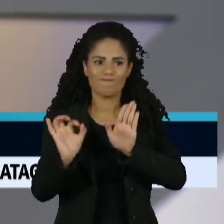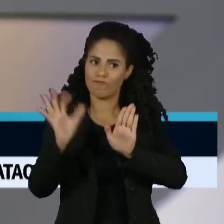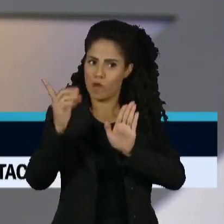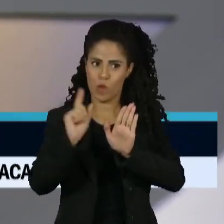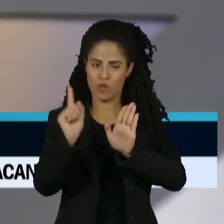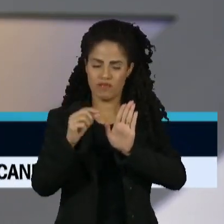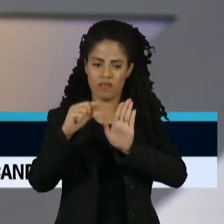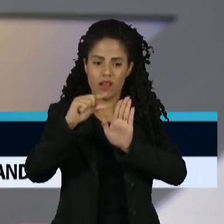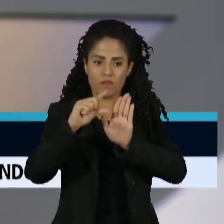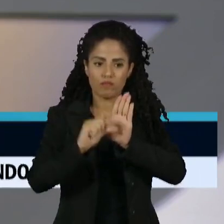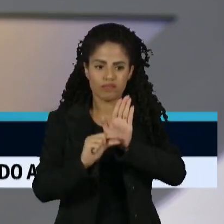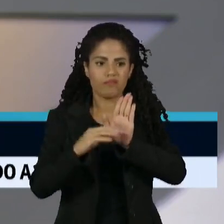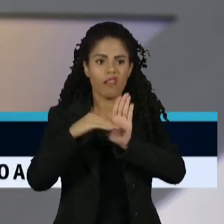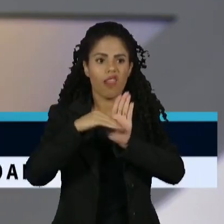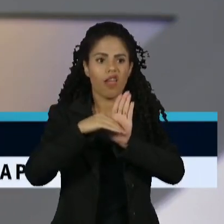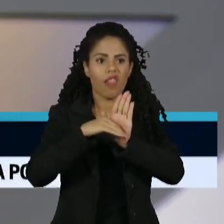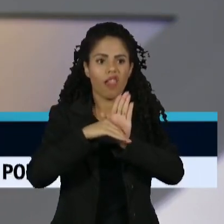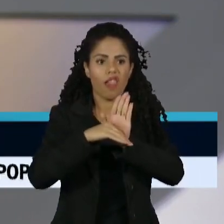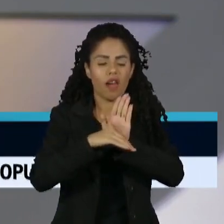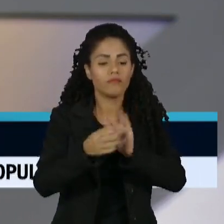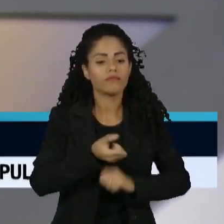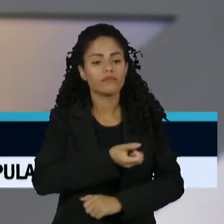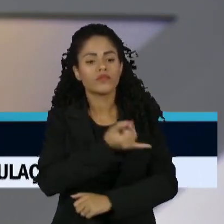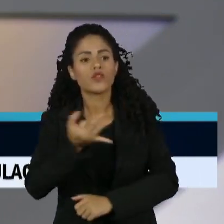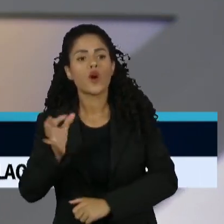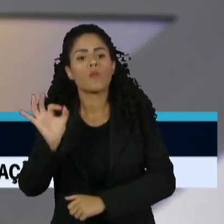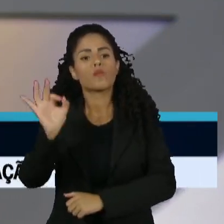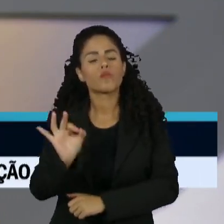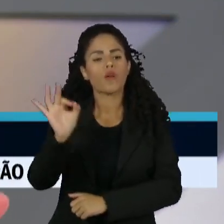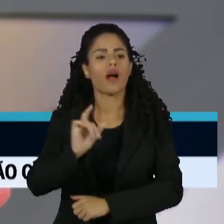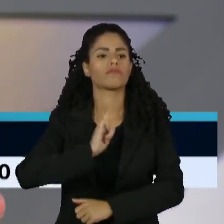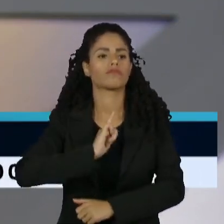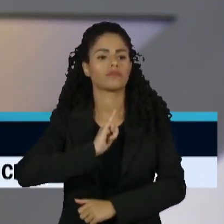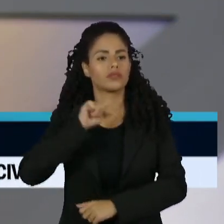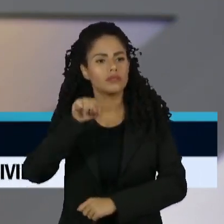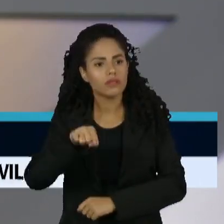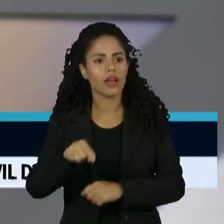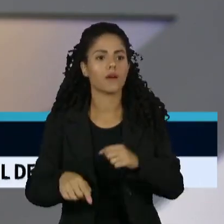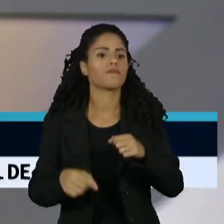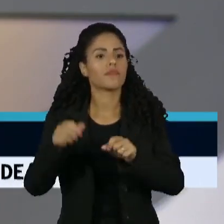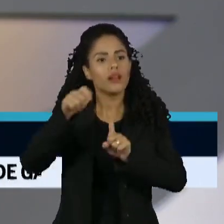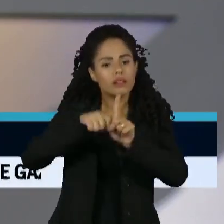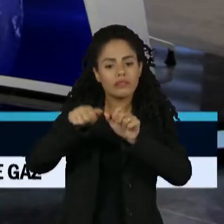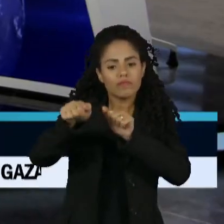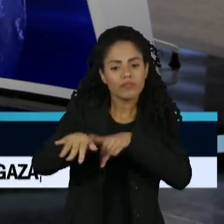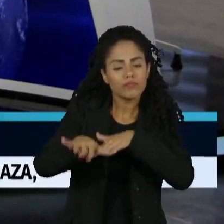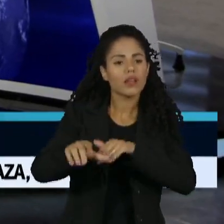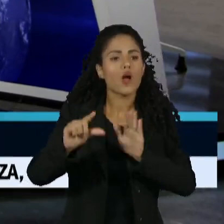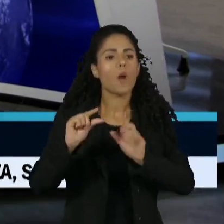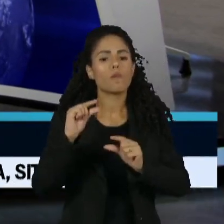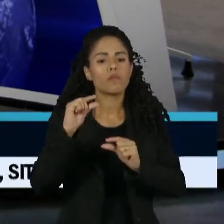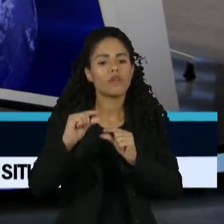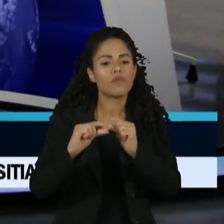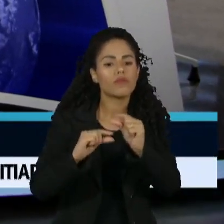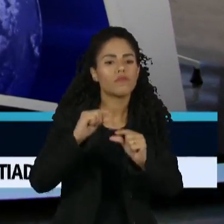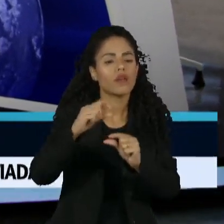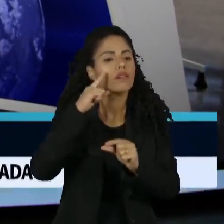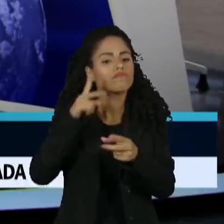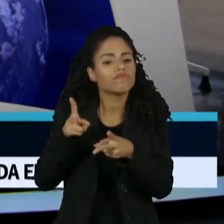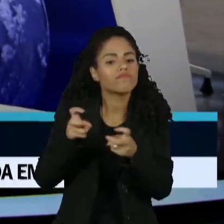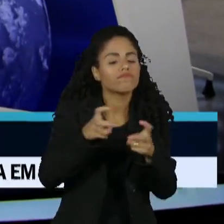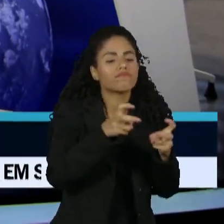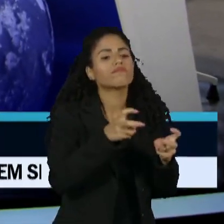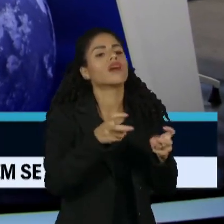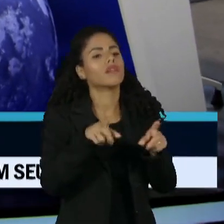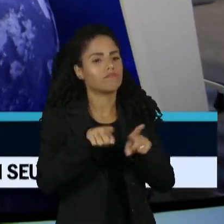para 2023, à medida que você tem um número de... saiu o número de setembro um pouco abaixo, de cara essa diferença já